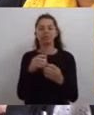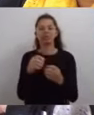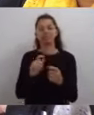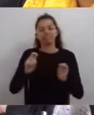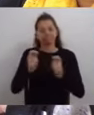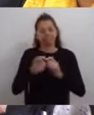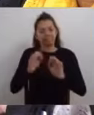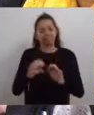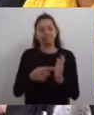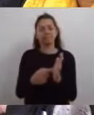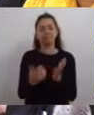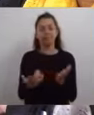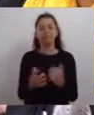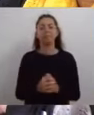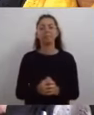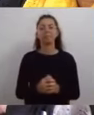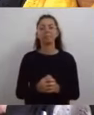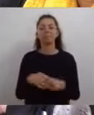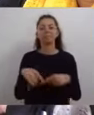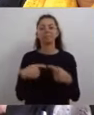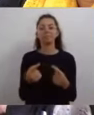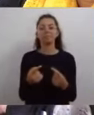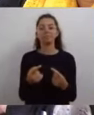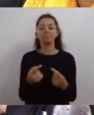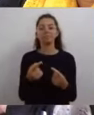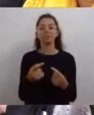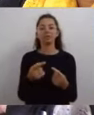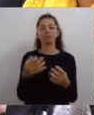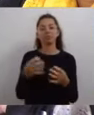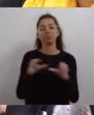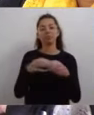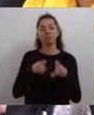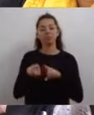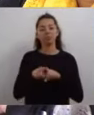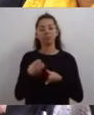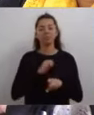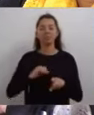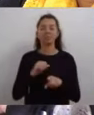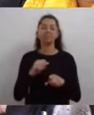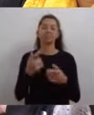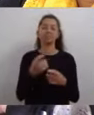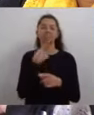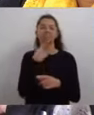questionário que foi aqui abordado, ele a existir, o grupo político requer acesso às questões e aos